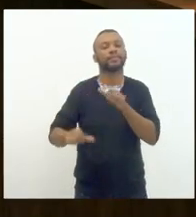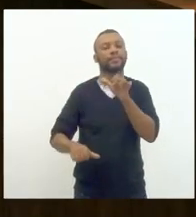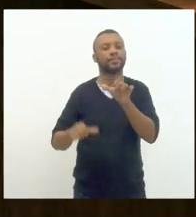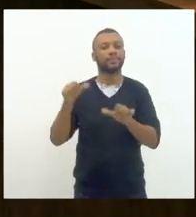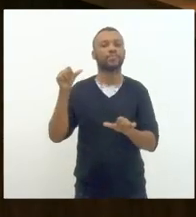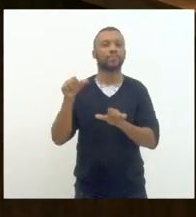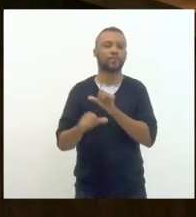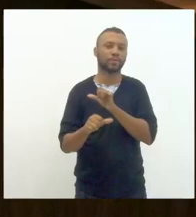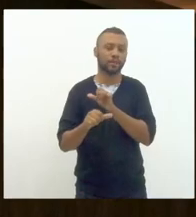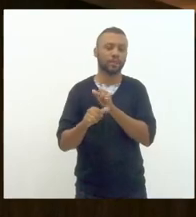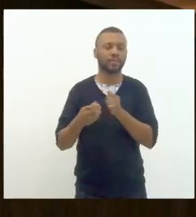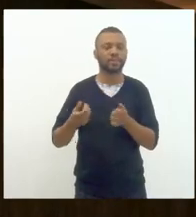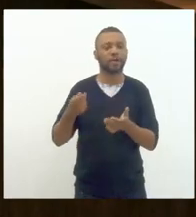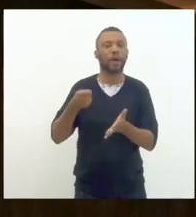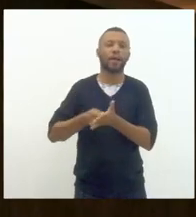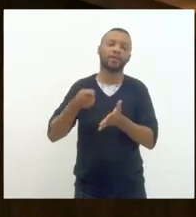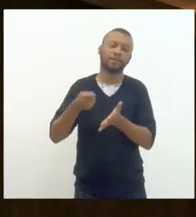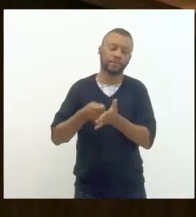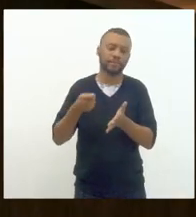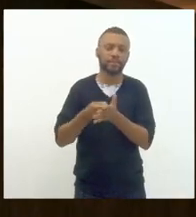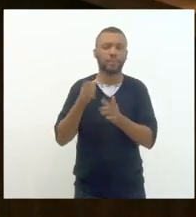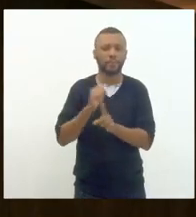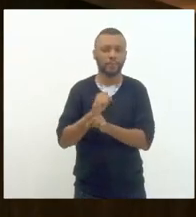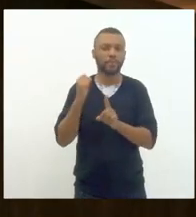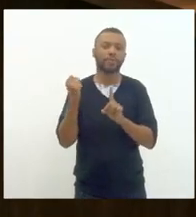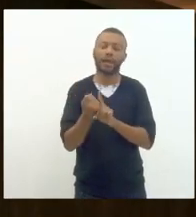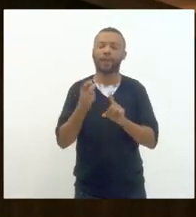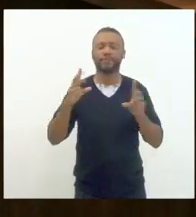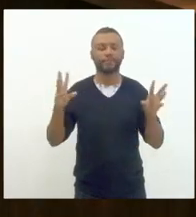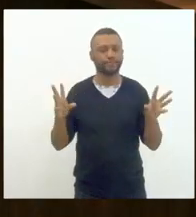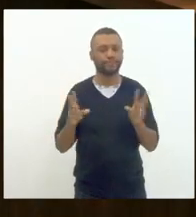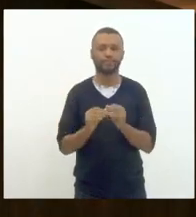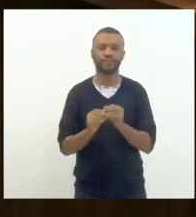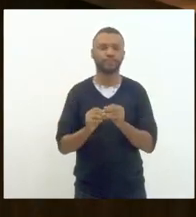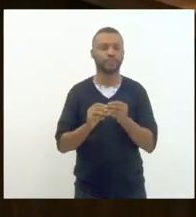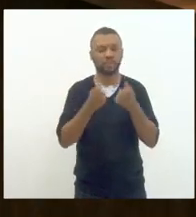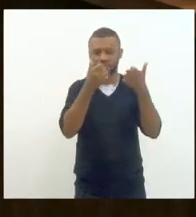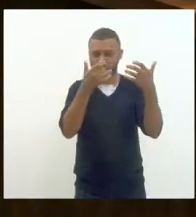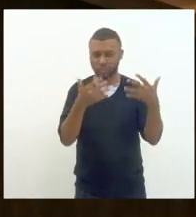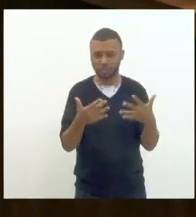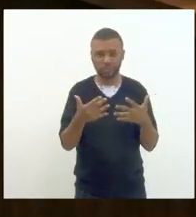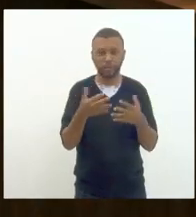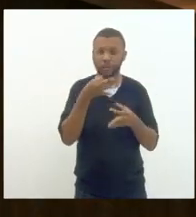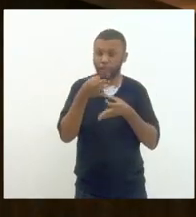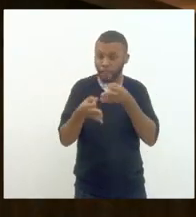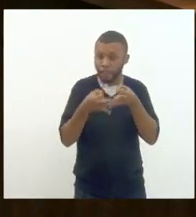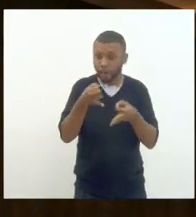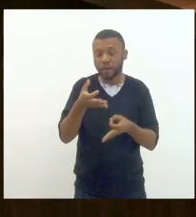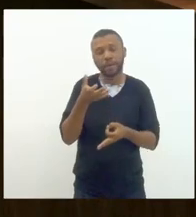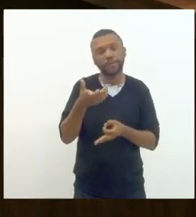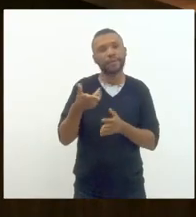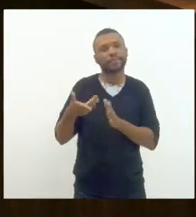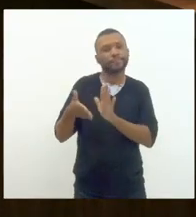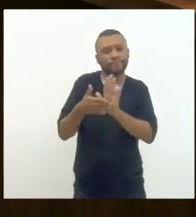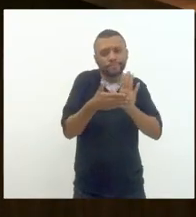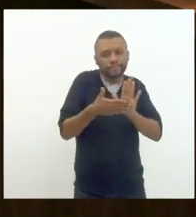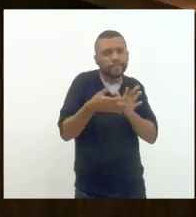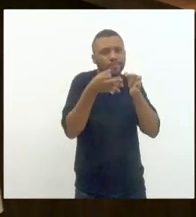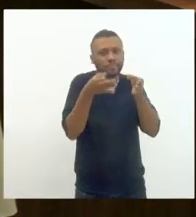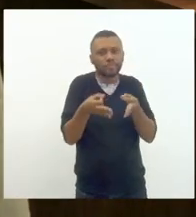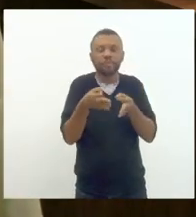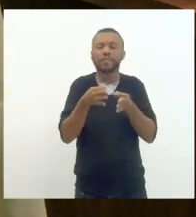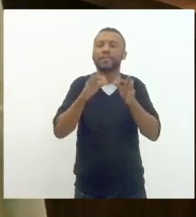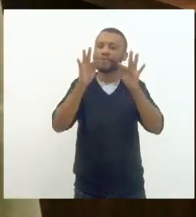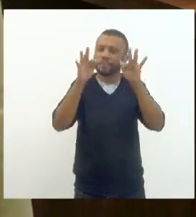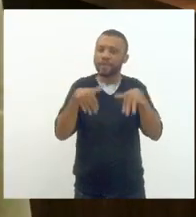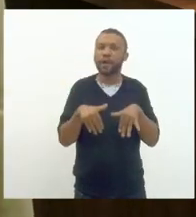transformações que são exigidas pela sociedade. Então, eram essas exatamente as colocações que eu gostaria de fazer e